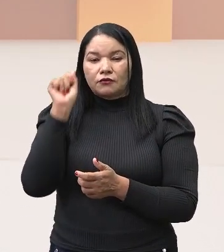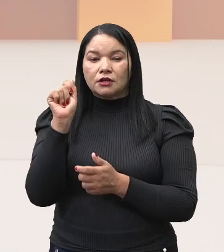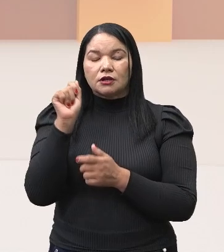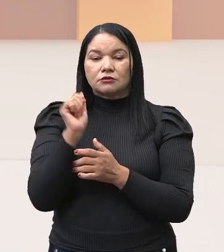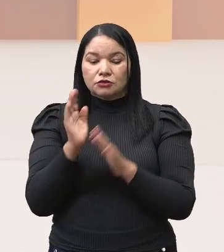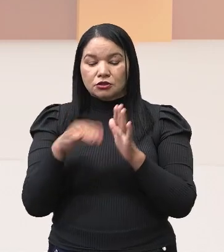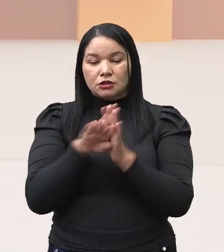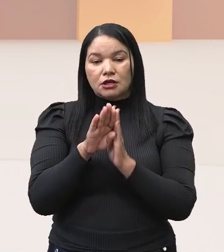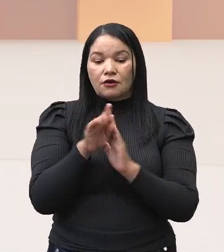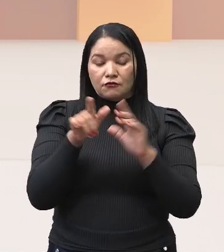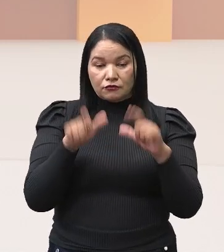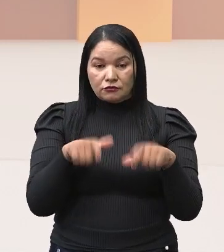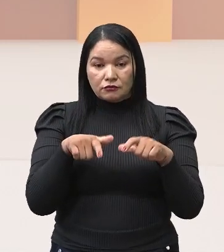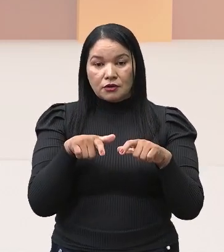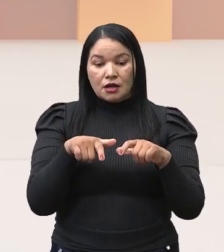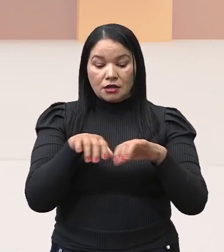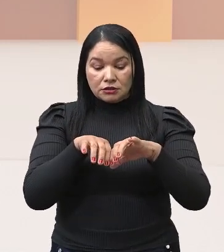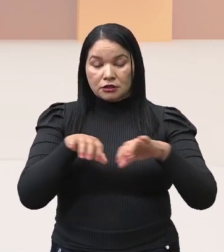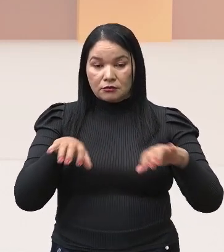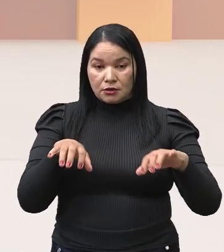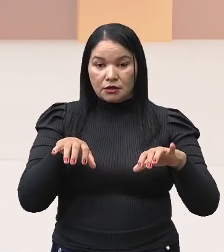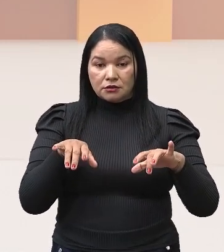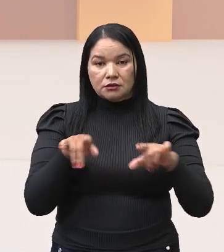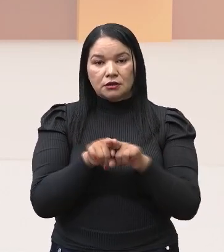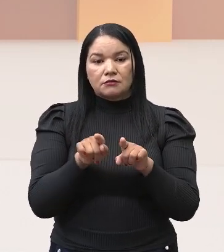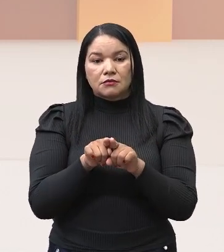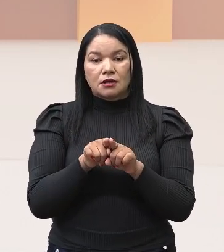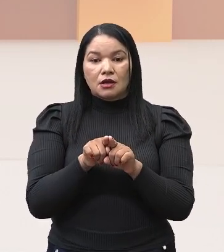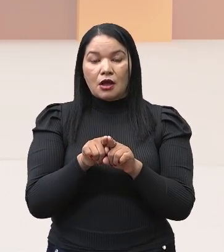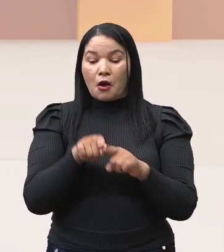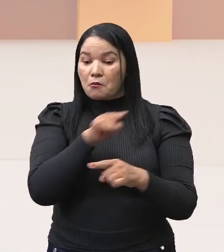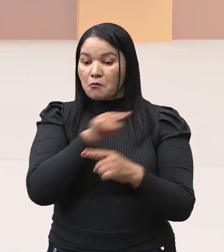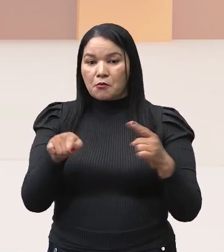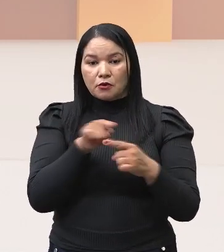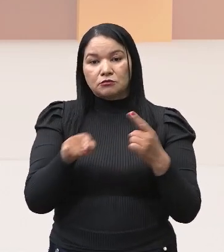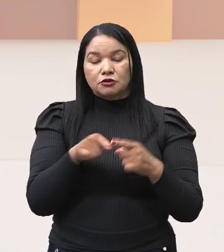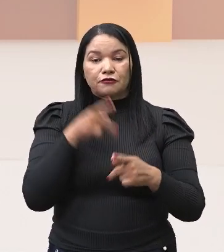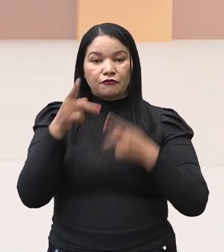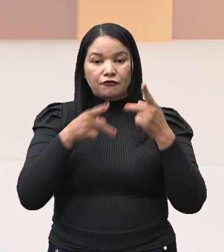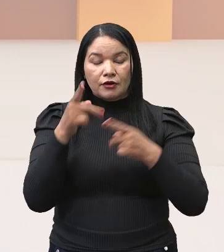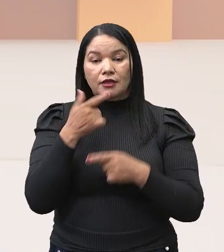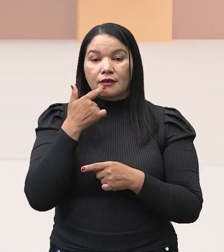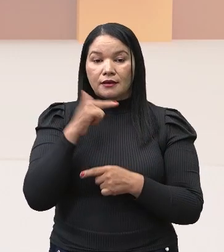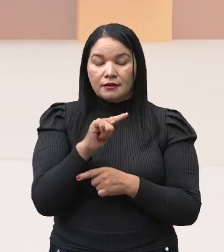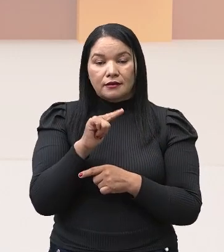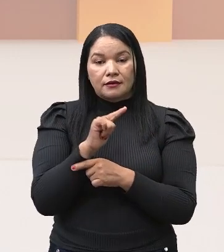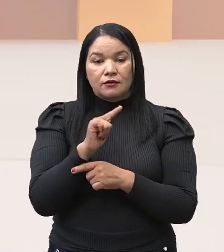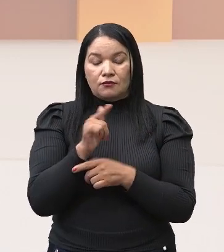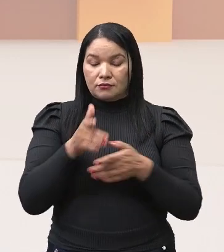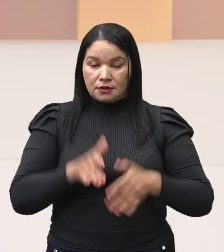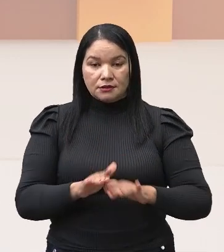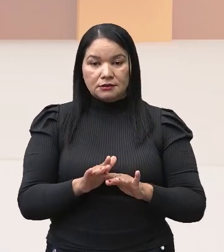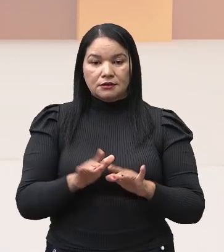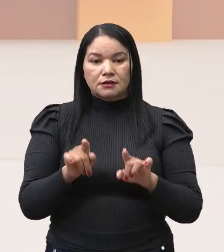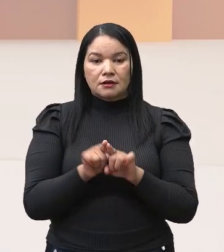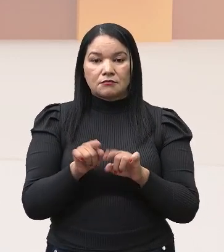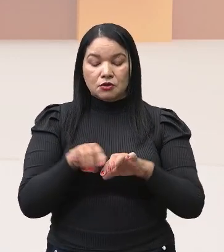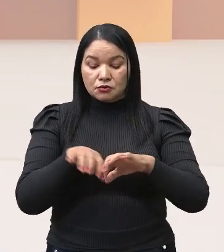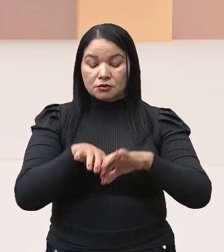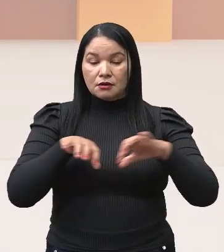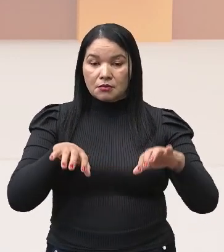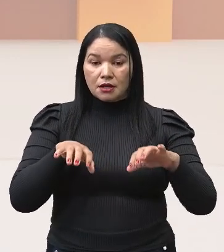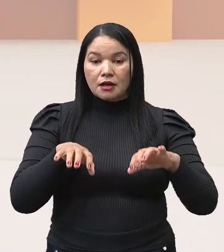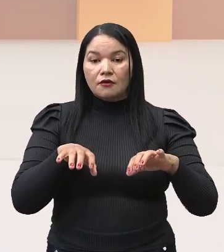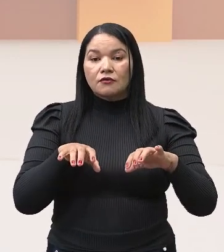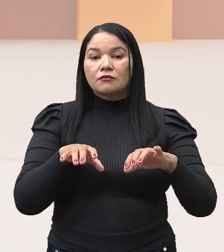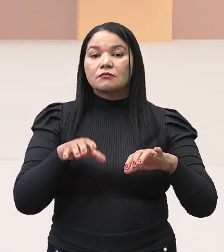território, eles eram separados e eles eram proibidos de falar a sua língua materna. Então, eles separavam